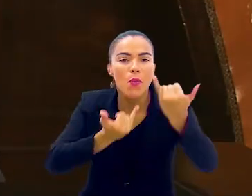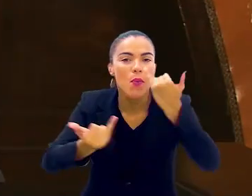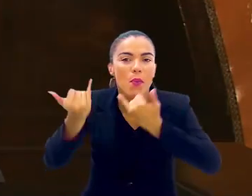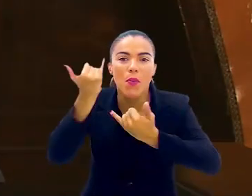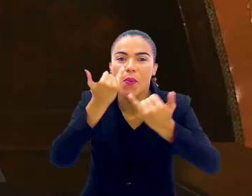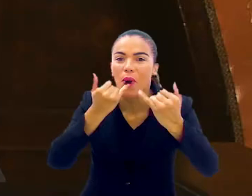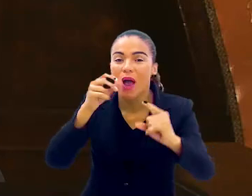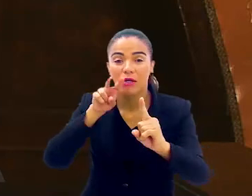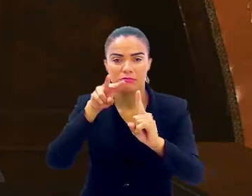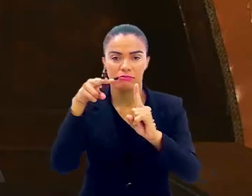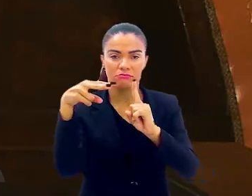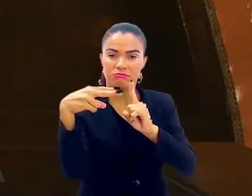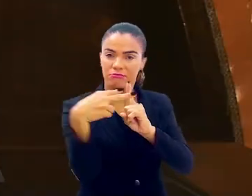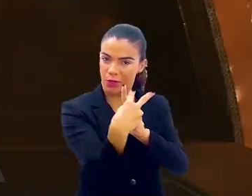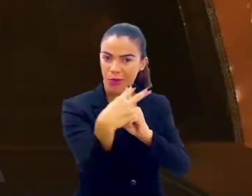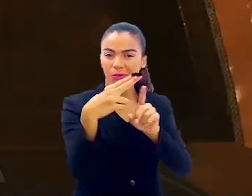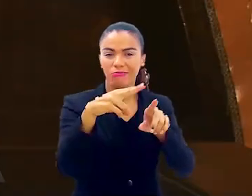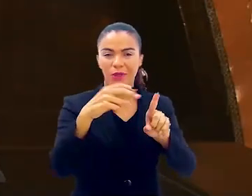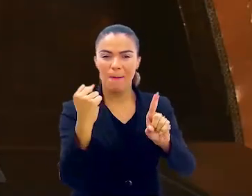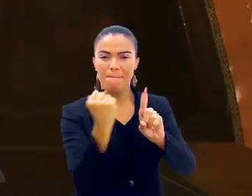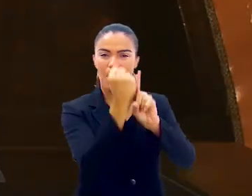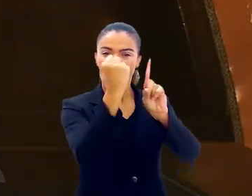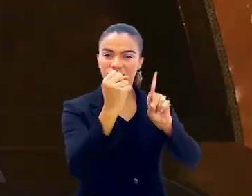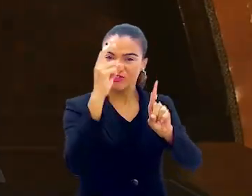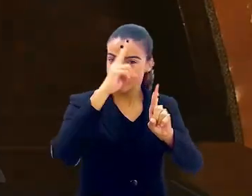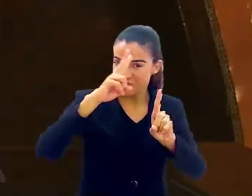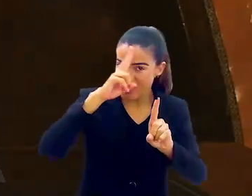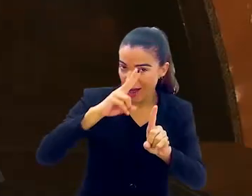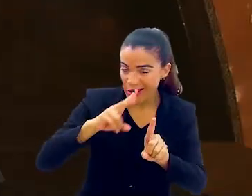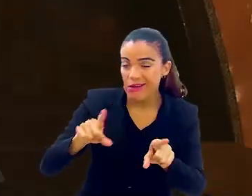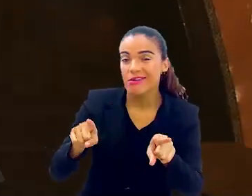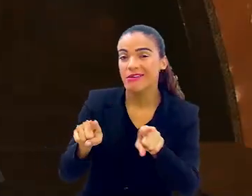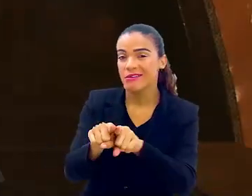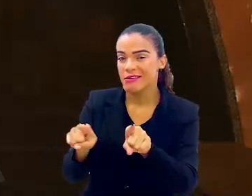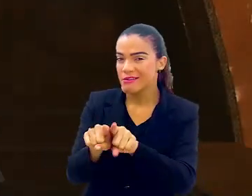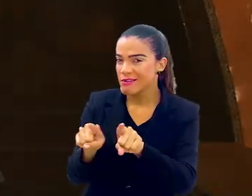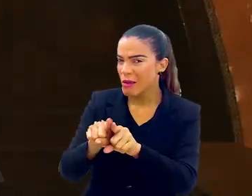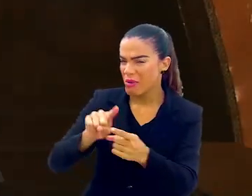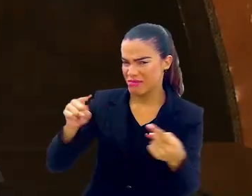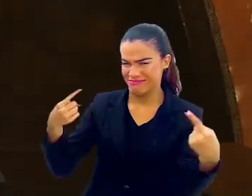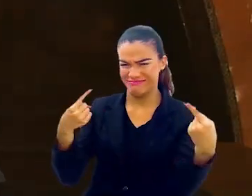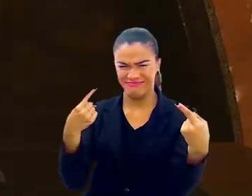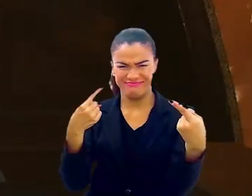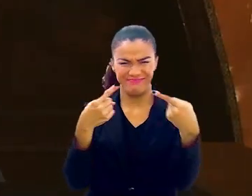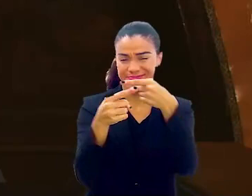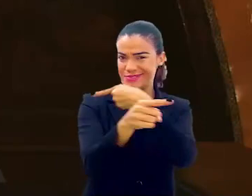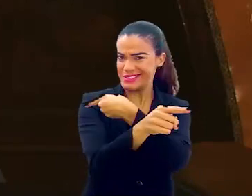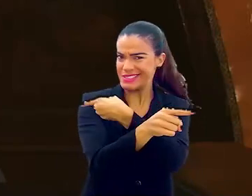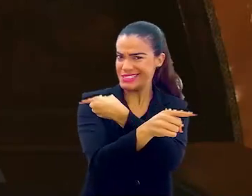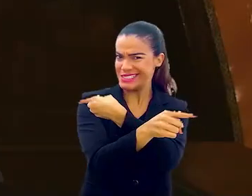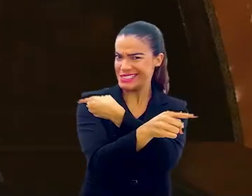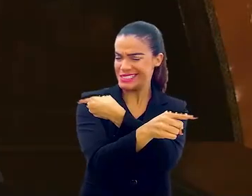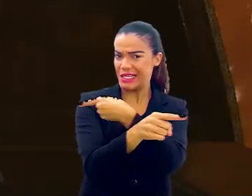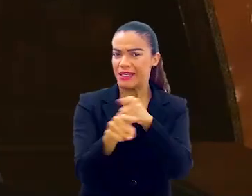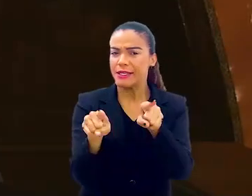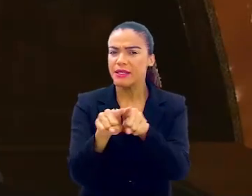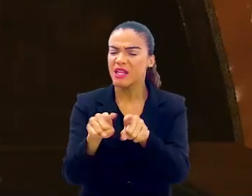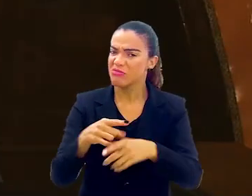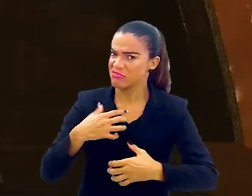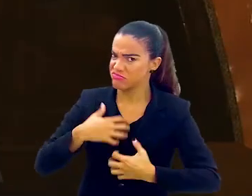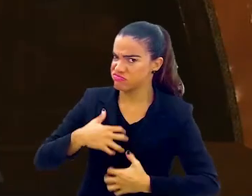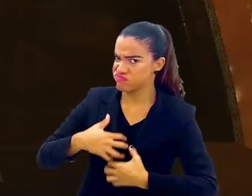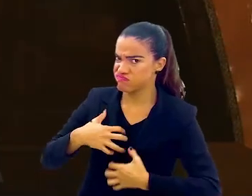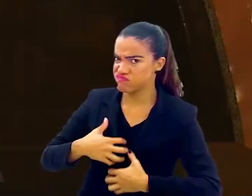riquezas, do seu ponto de vista dos fatos históricos, mas também cheia de contradições e cheia